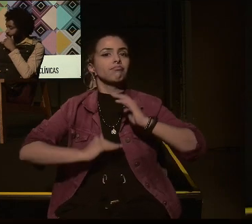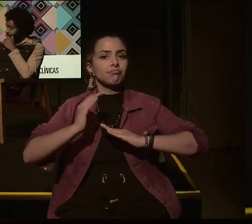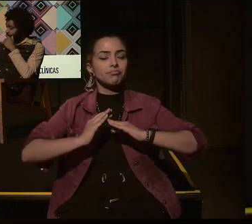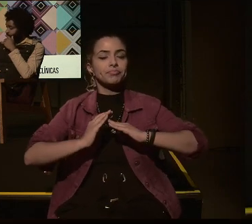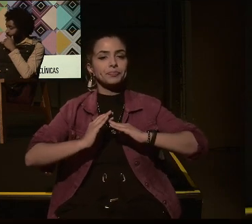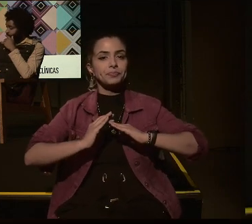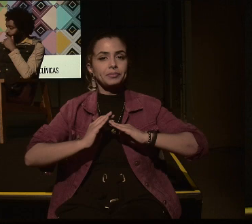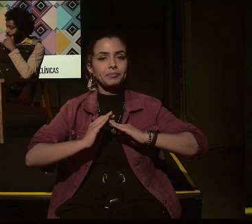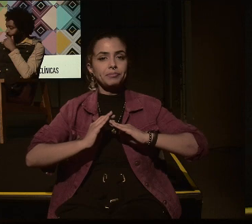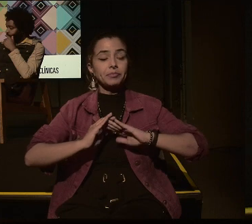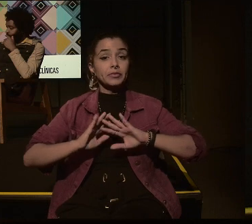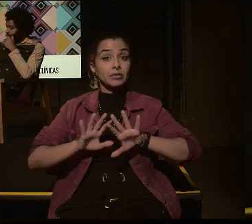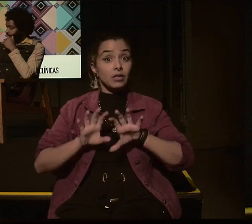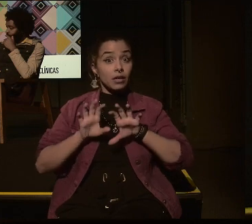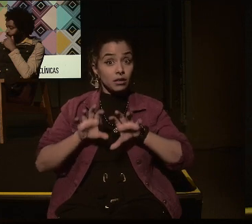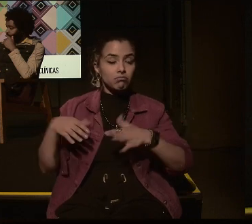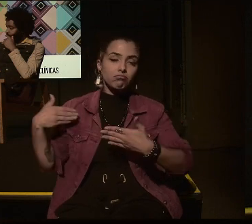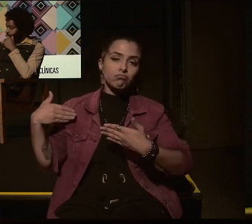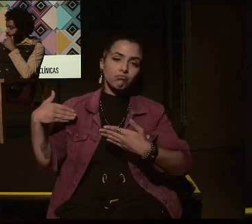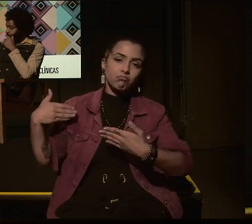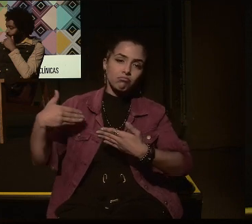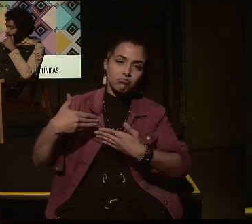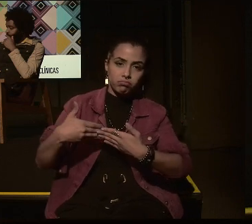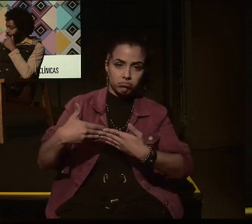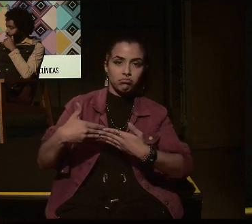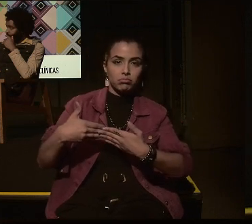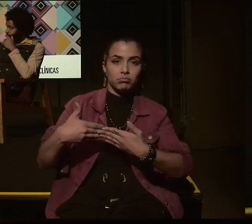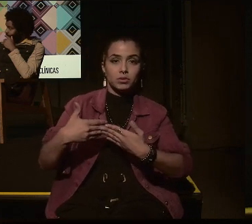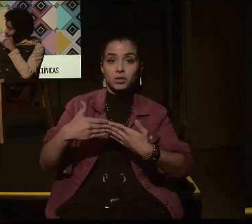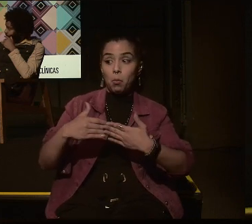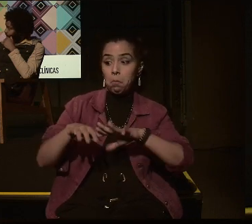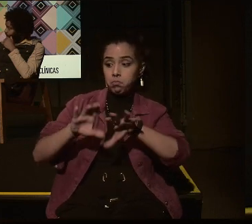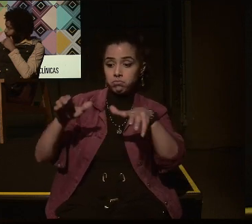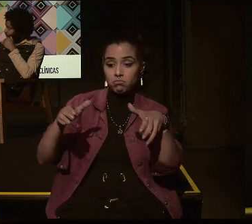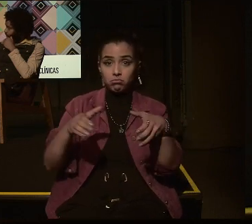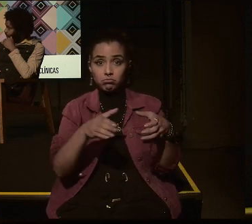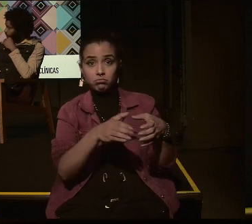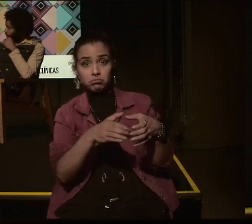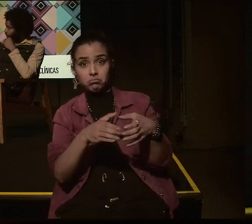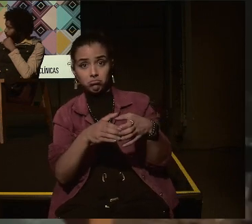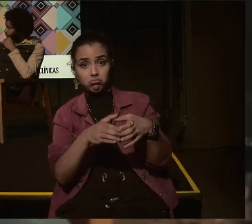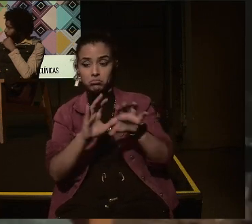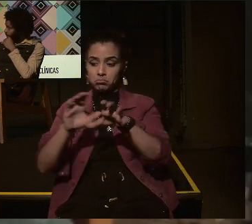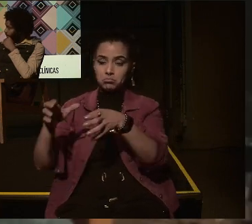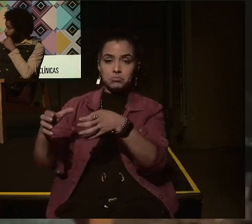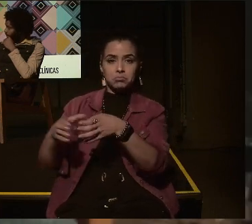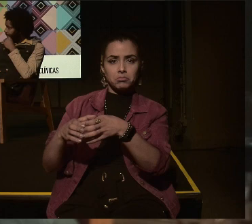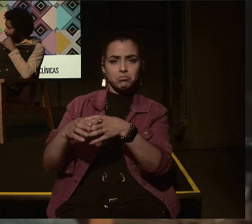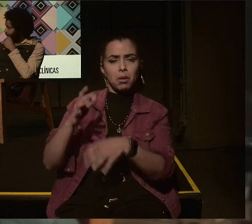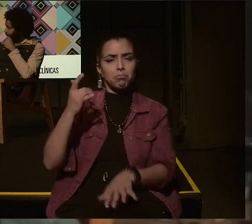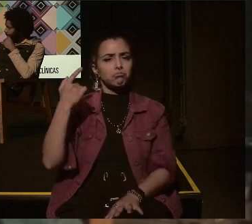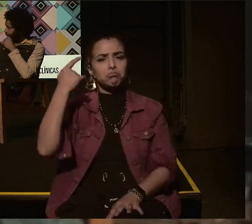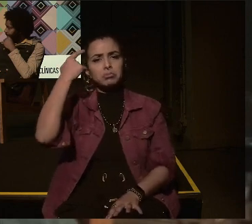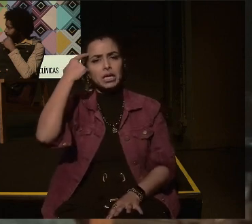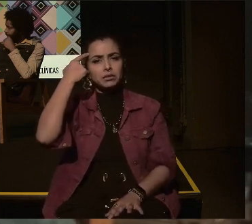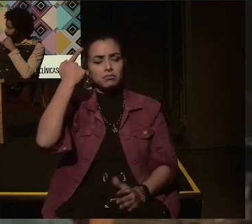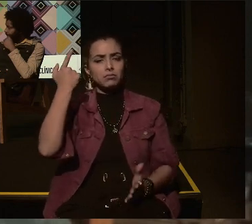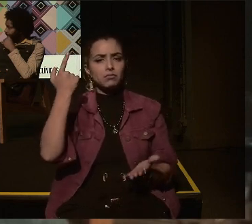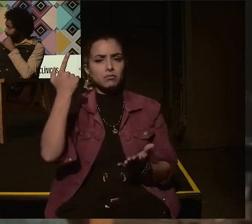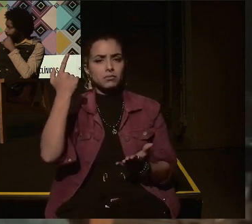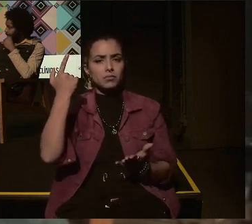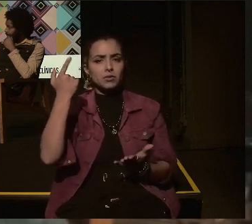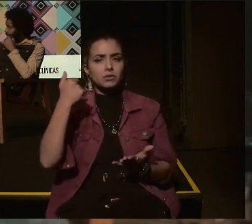o que os que de loucos não tinham nada diziam é: a gente não quer ir pra lá, não.